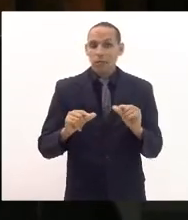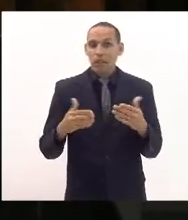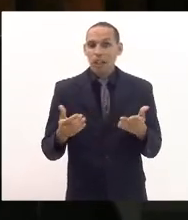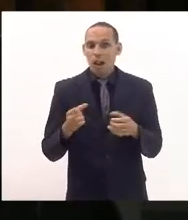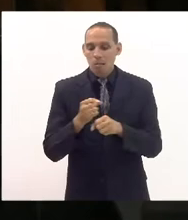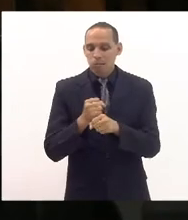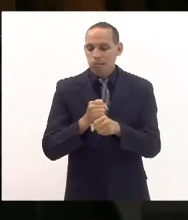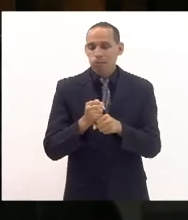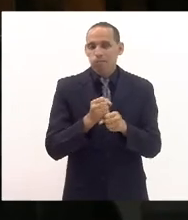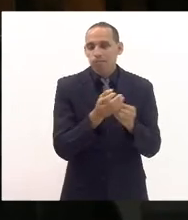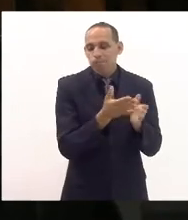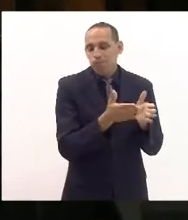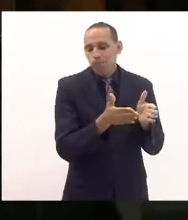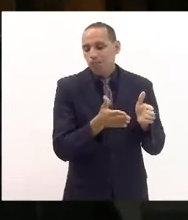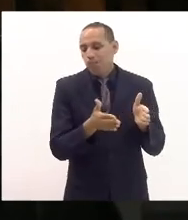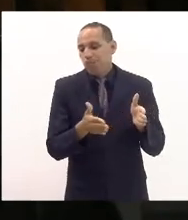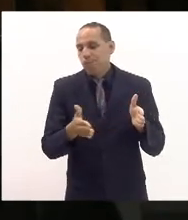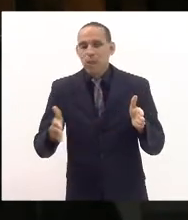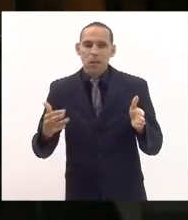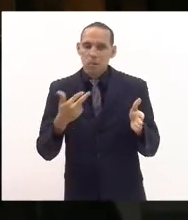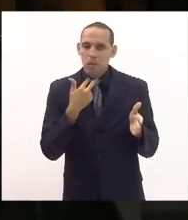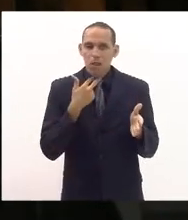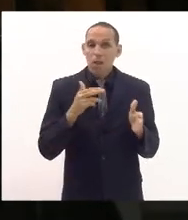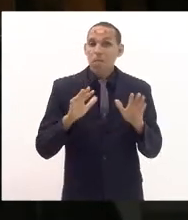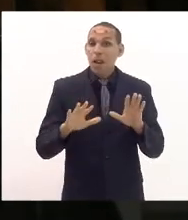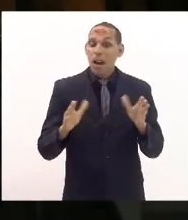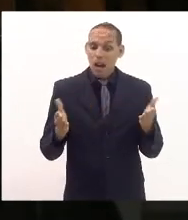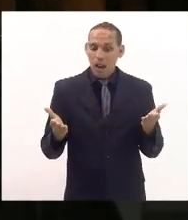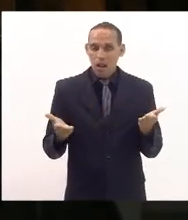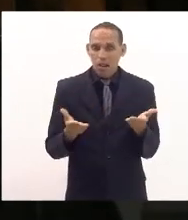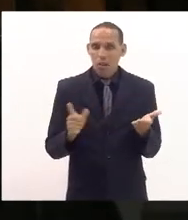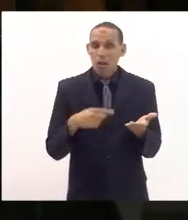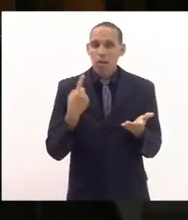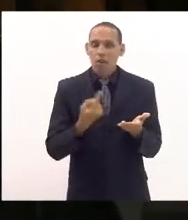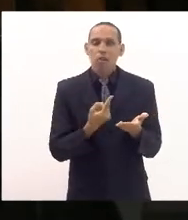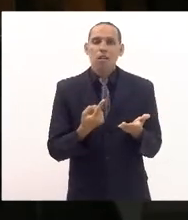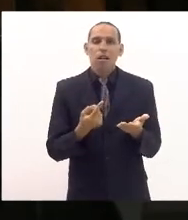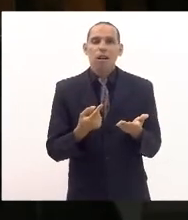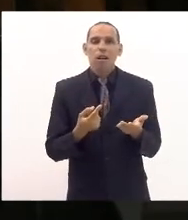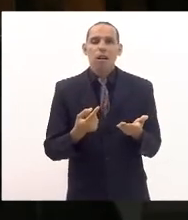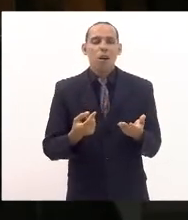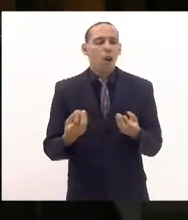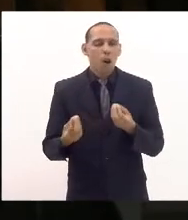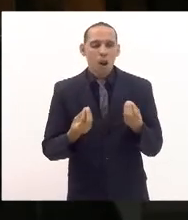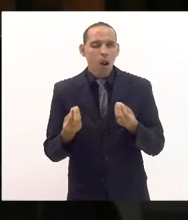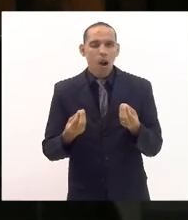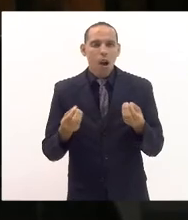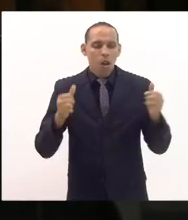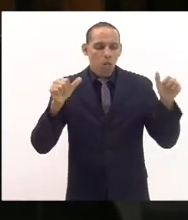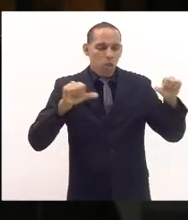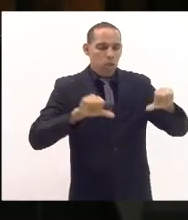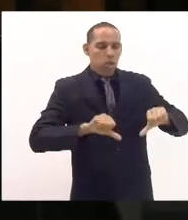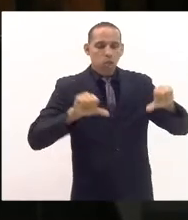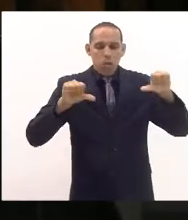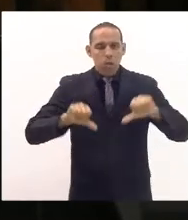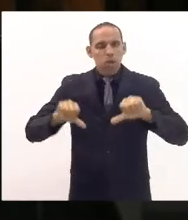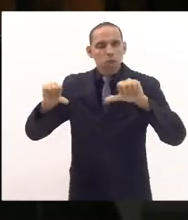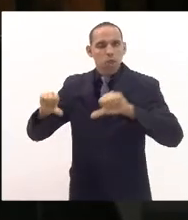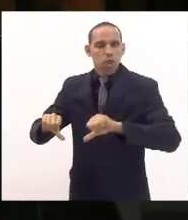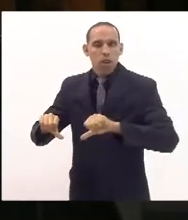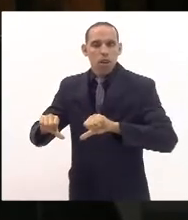o ano inteiro mas quando a gente vive num regime de calamidade pública